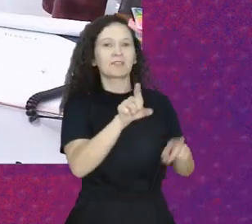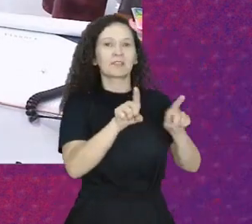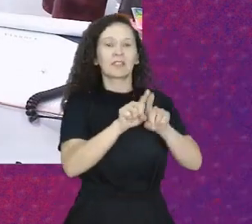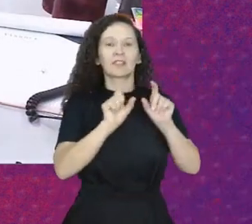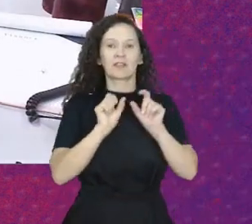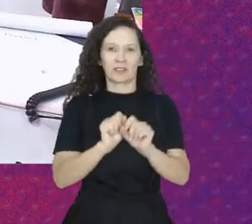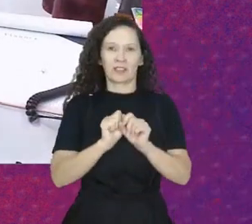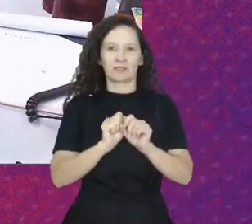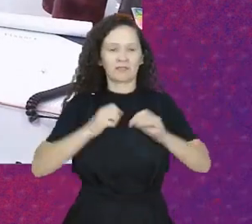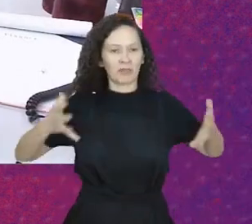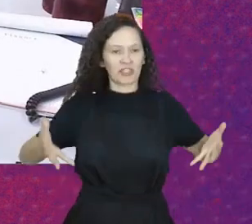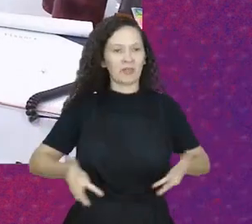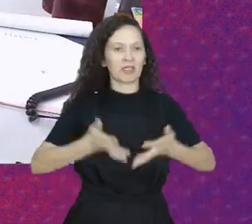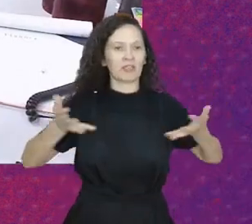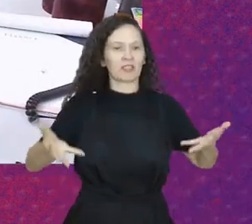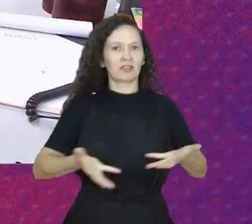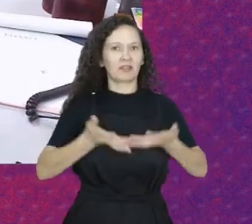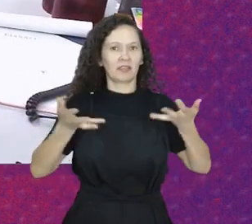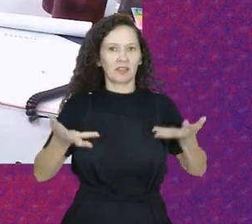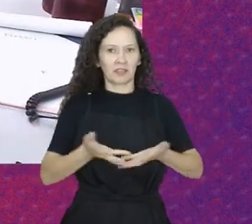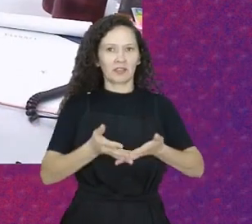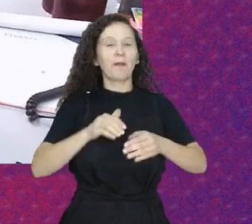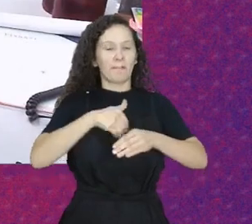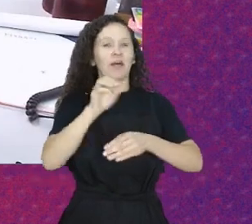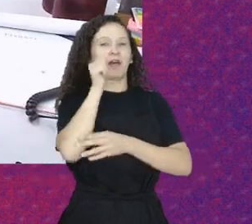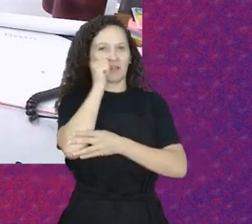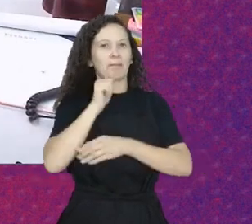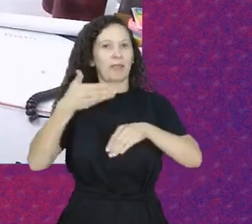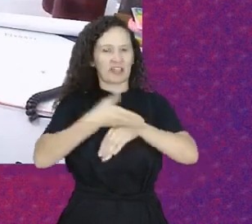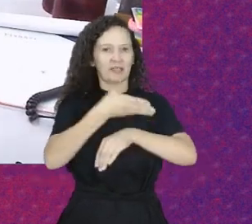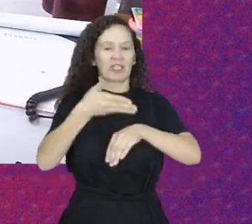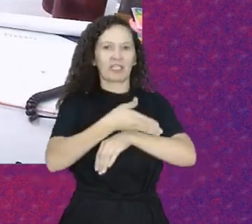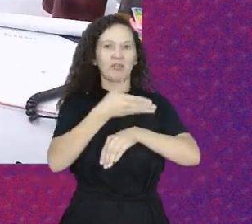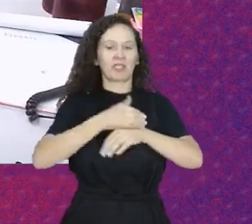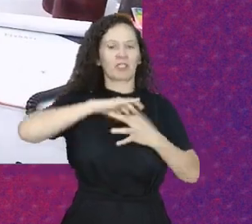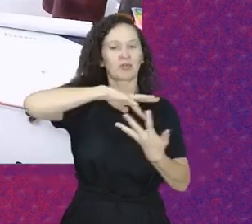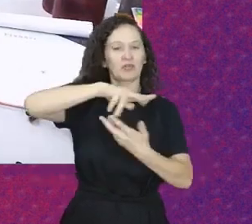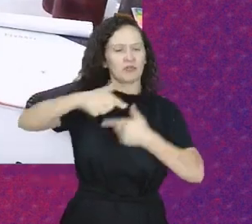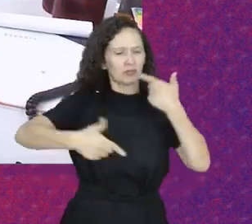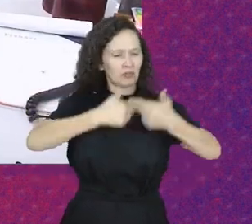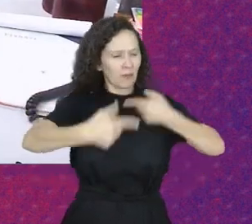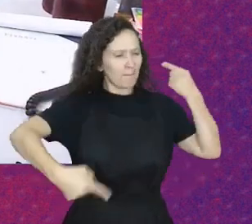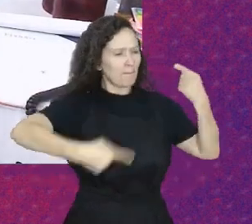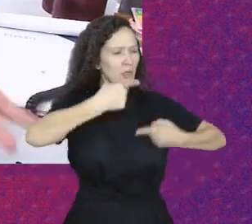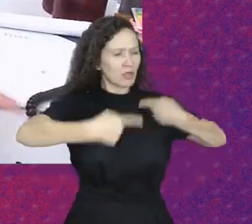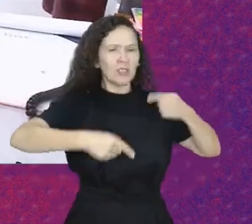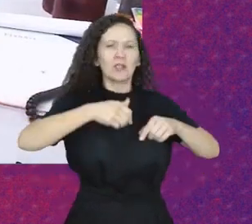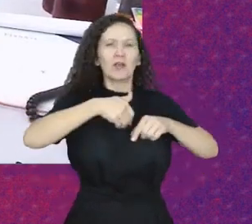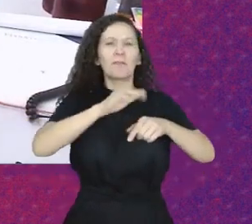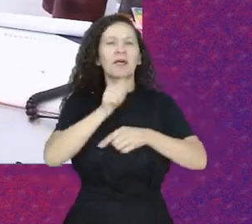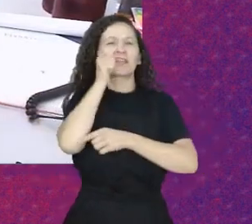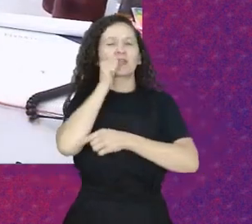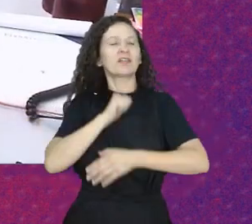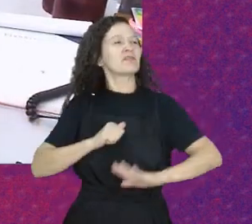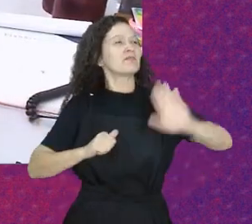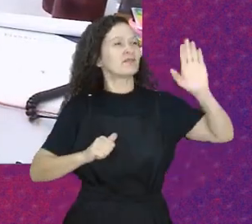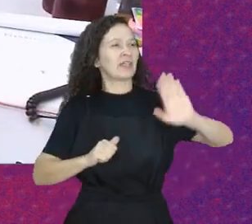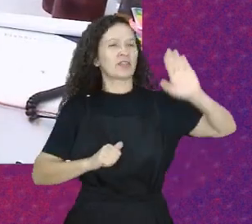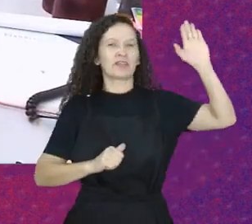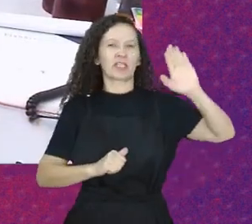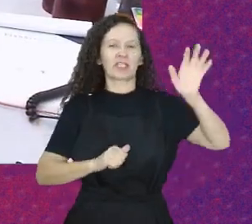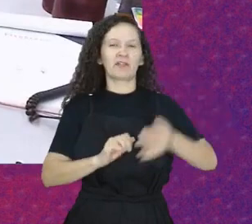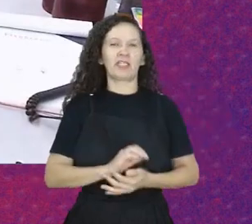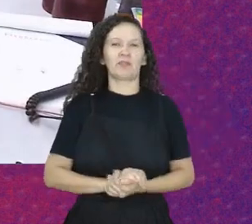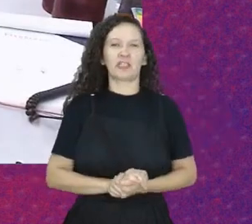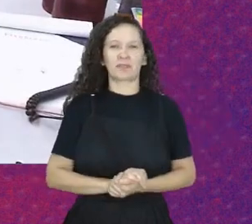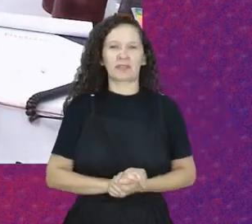inclusive, incentivamos, né, que mais mulheres participem do mundo, do universo político, mais mulheres se candidatem,